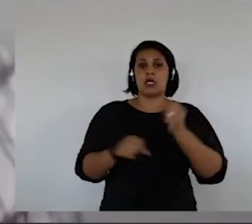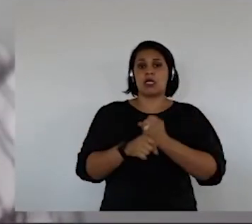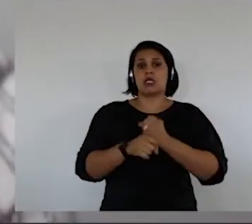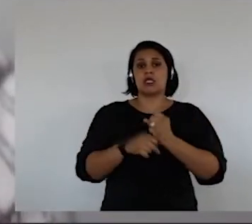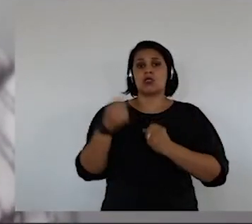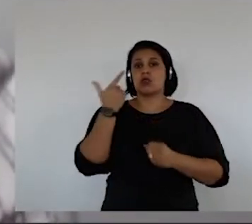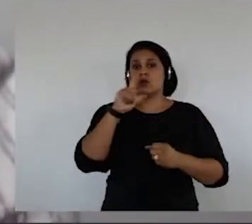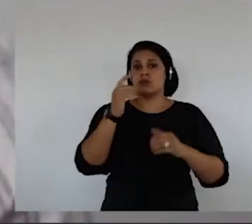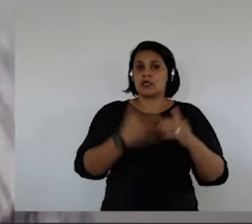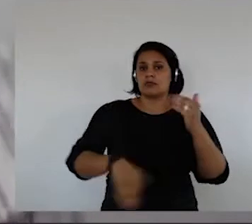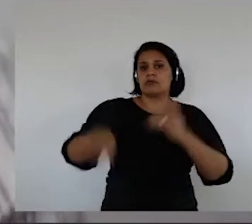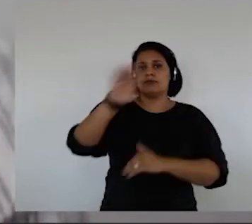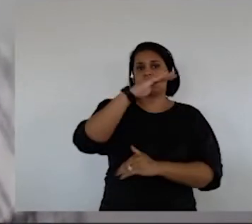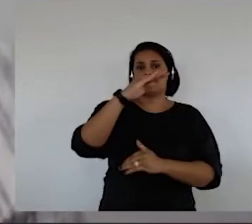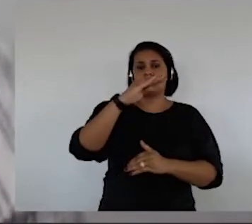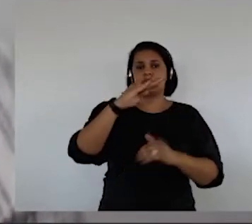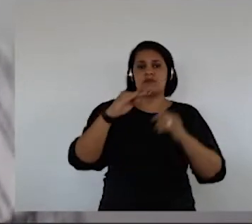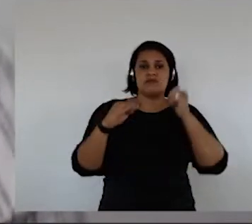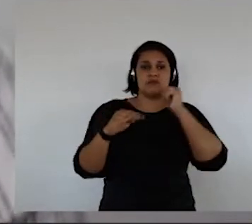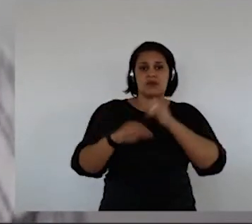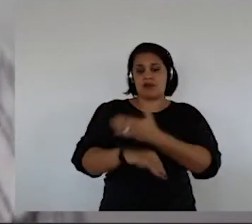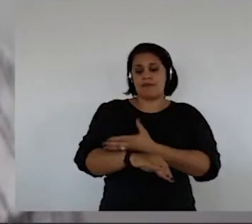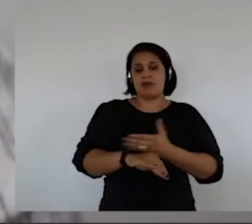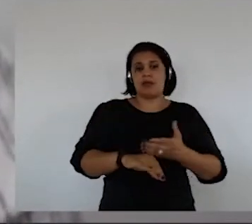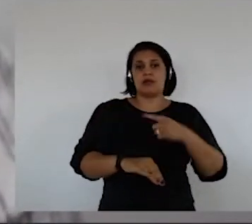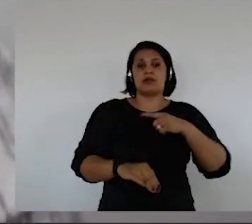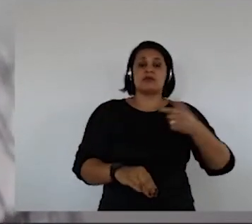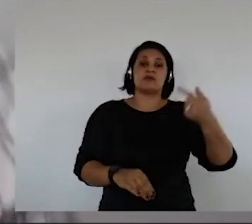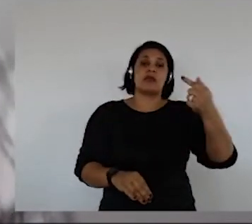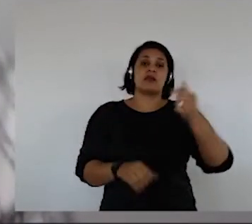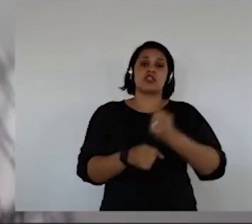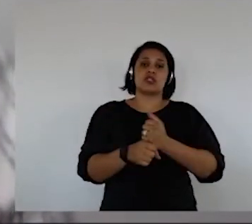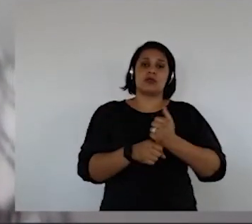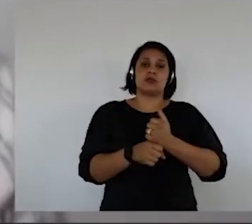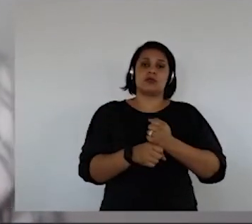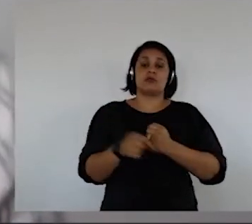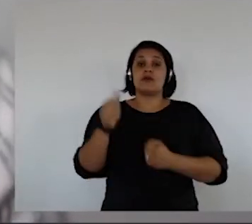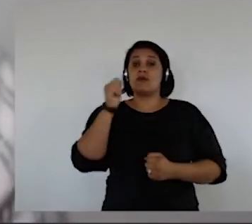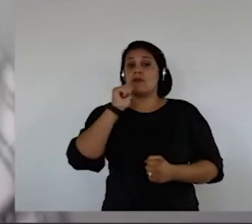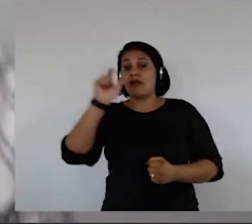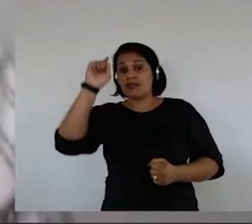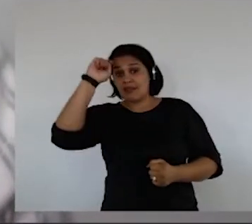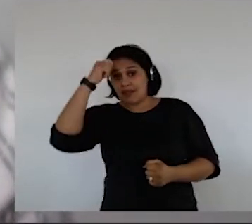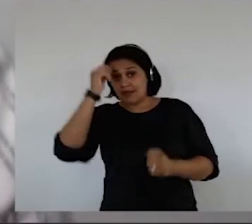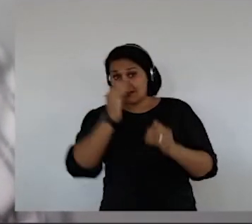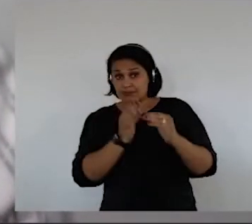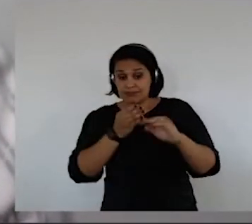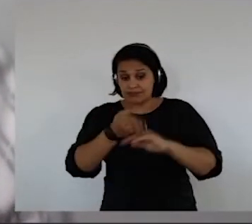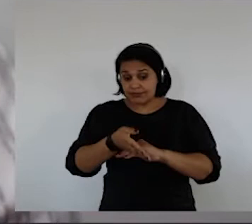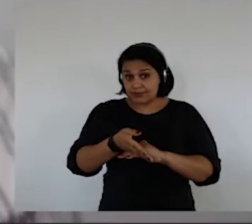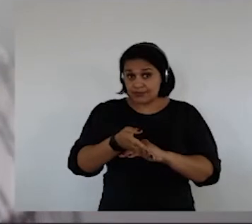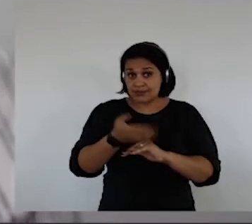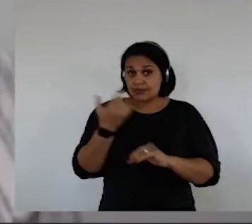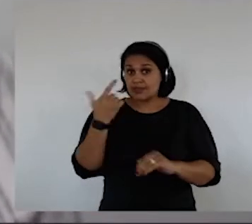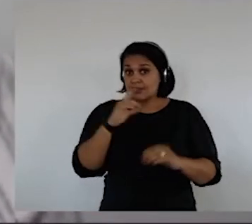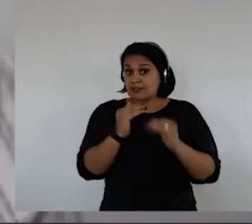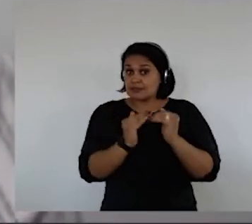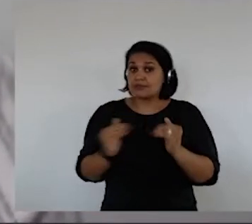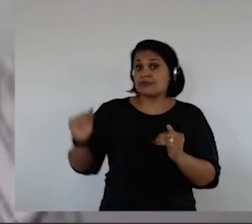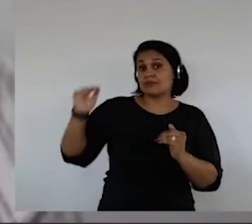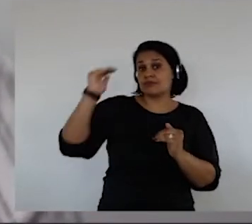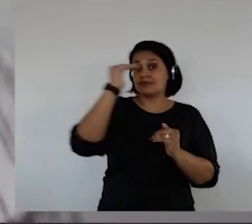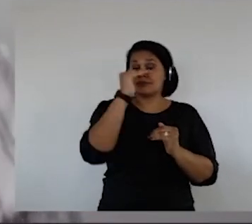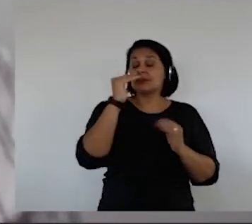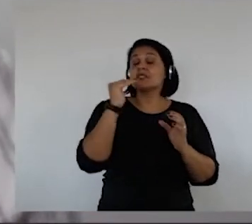uma promoção, uma mulher branca leva 7 anos, e uma mulher negra, quando inserida, é importante falar, no mercado formal